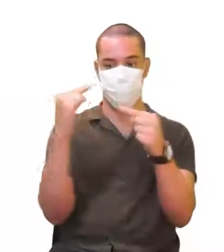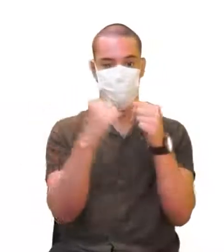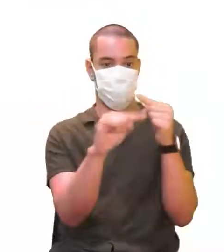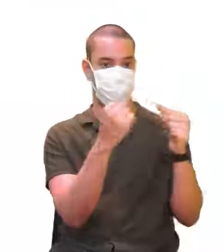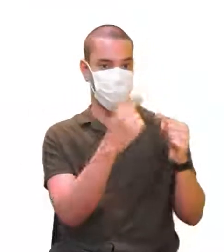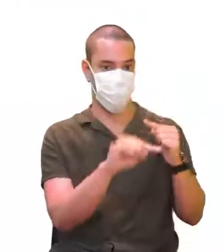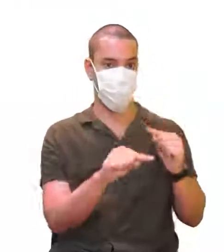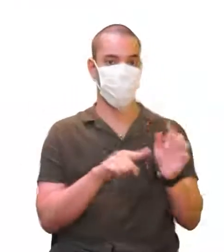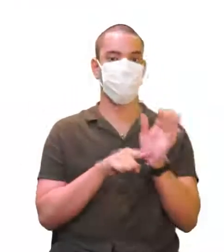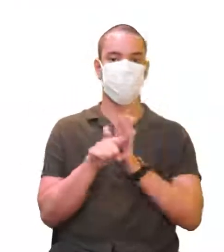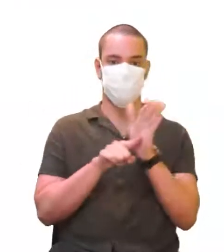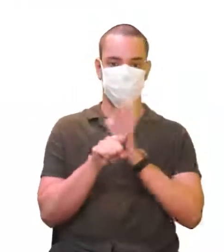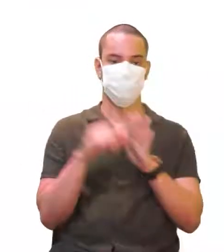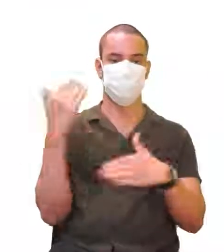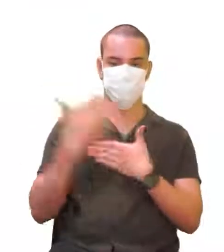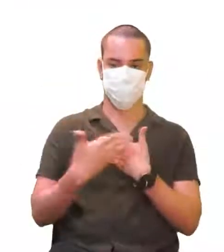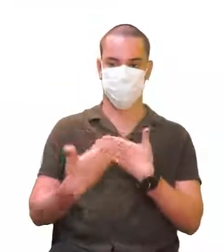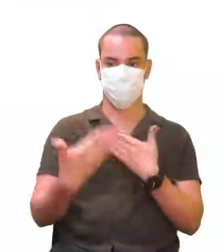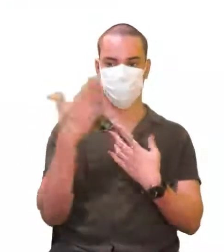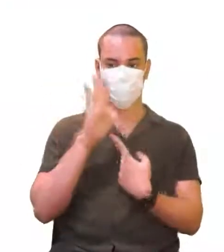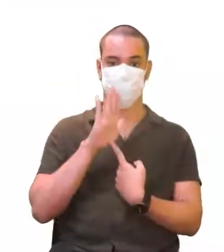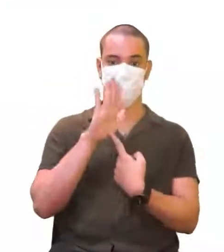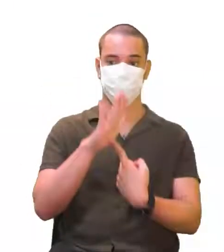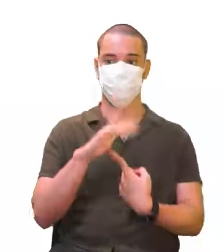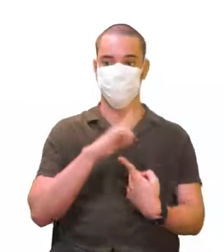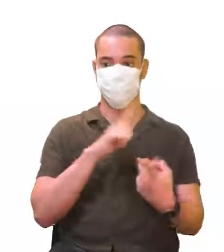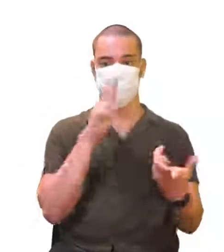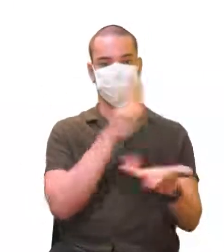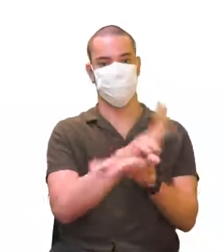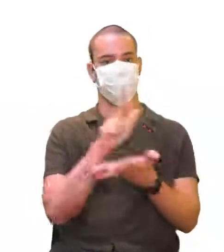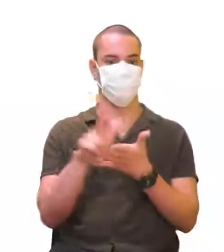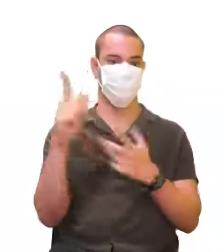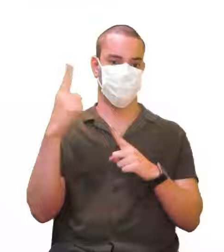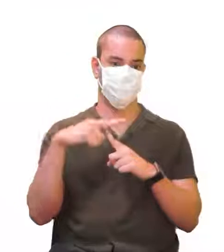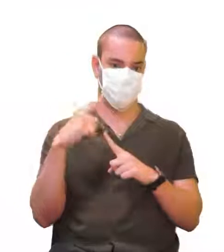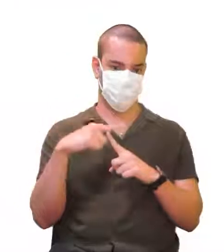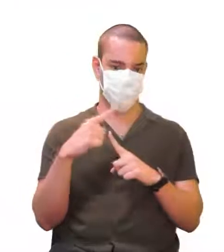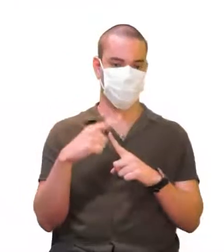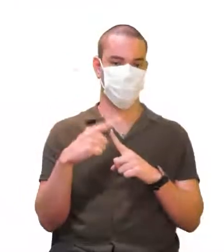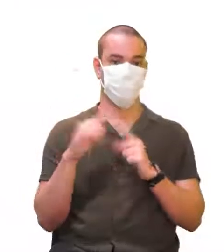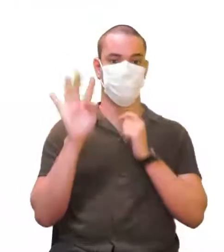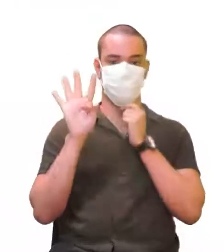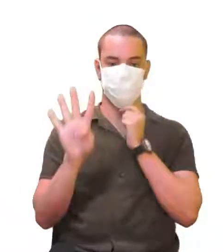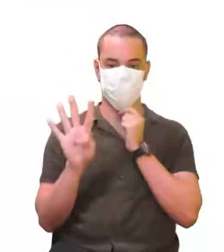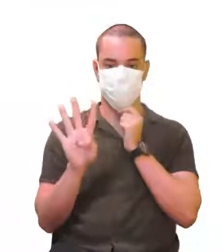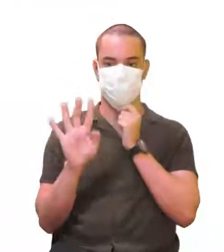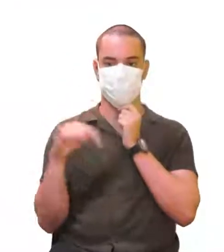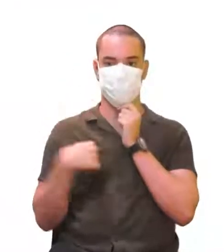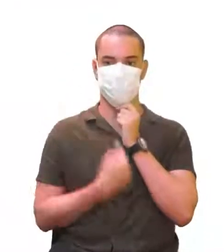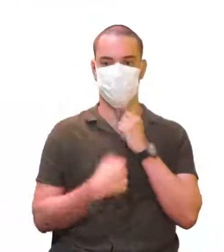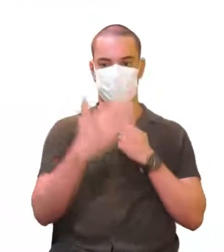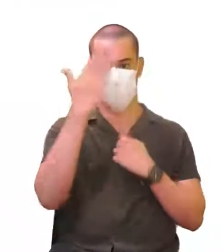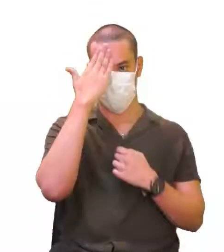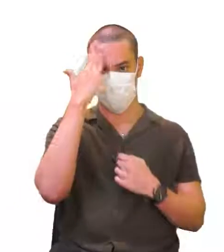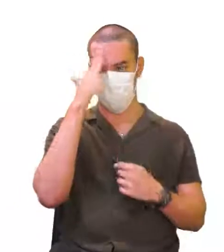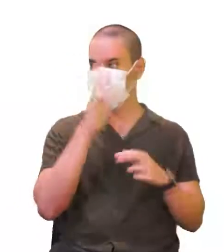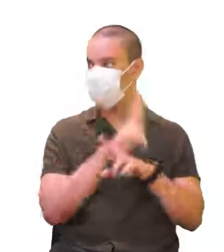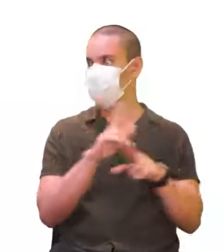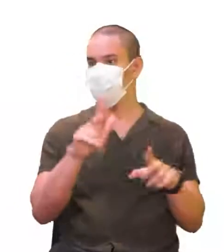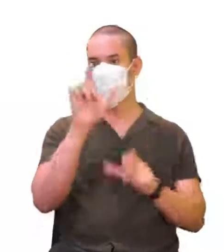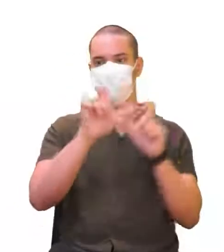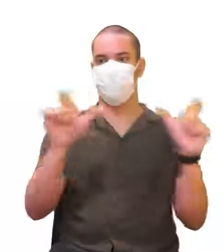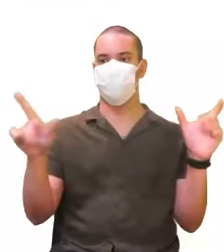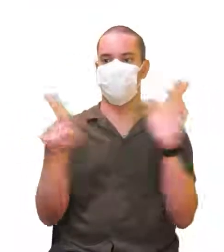as pesquisas posteriores revelaram a existência desses diversos tipos sanguíneos, né? São 4, né? Dos diferentes indivíduos